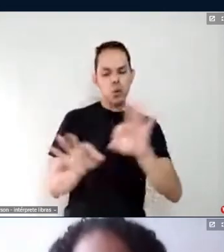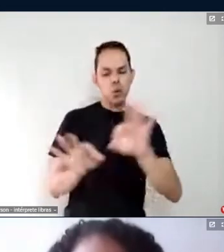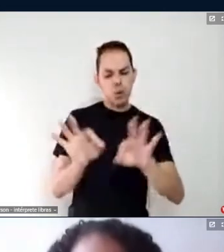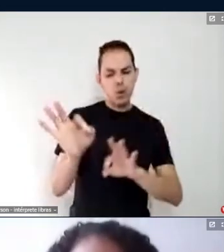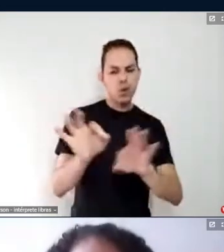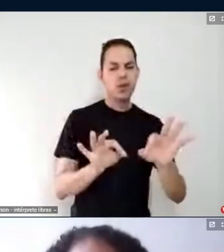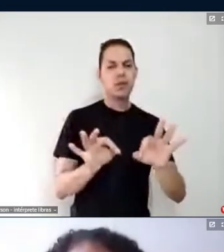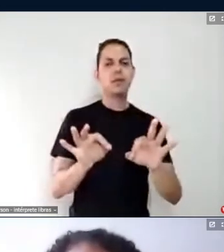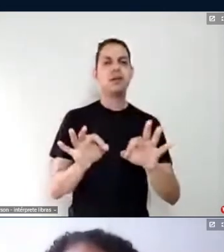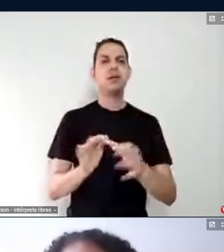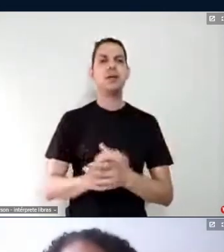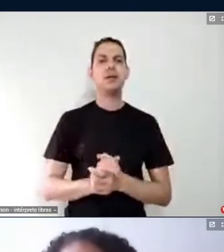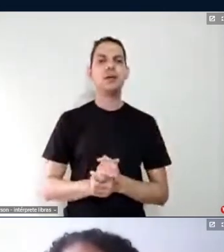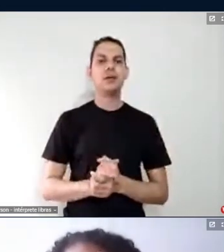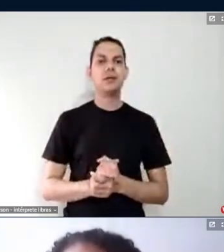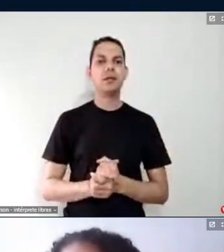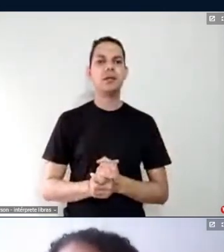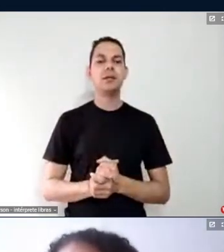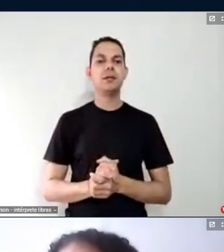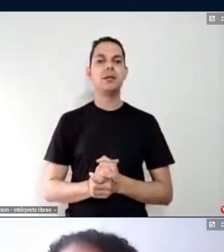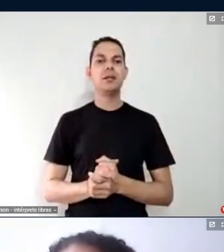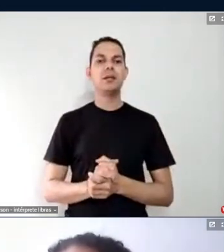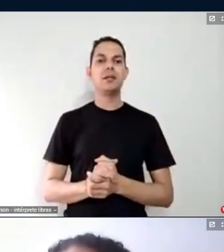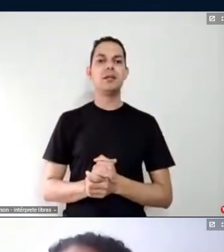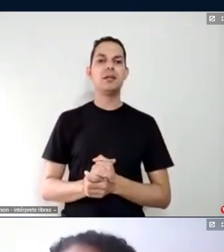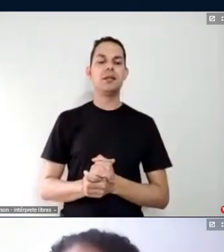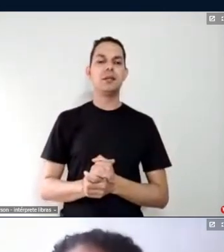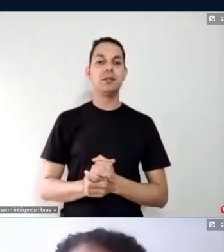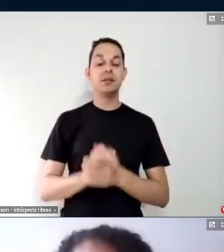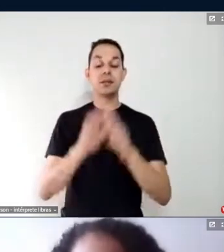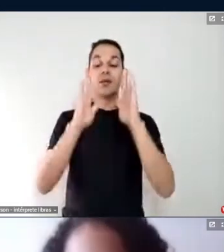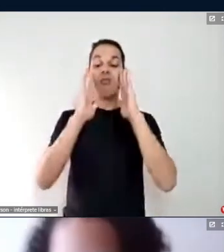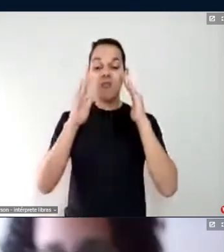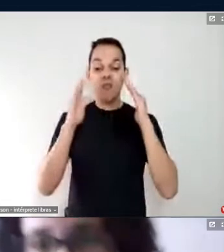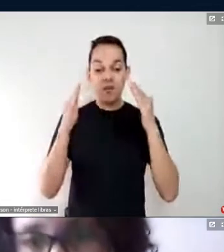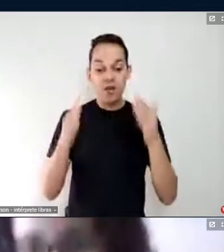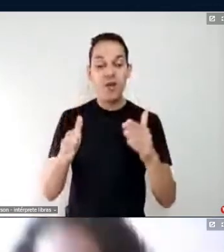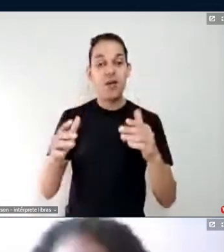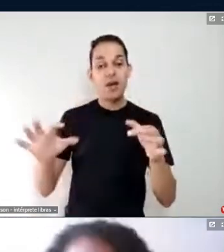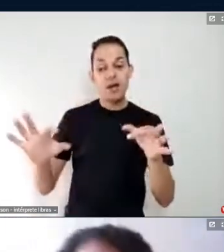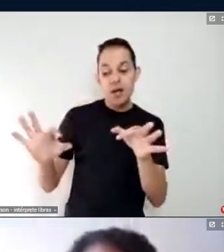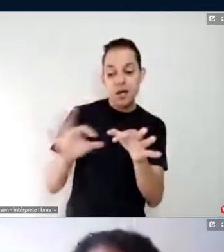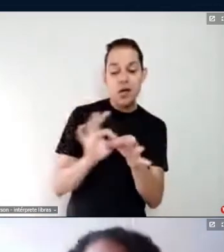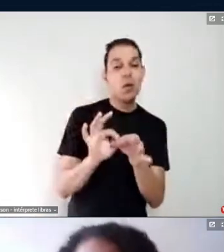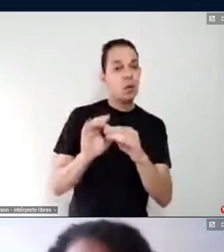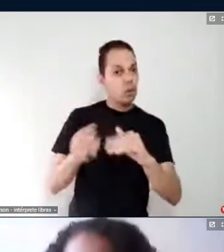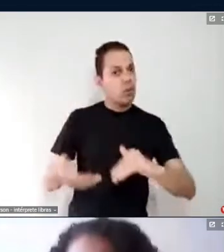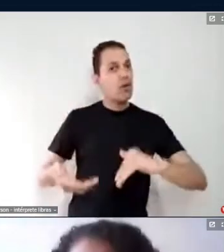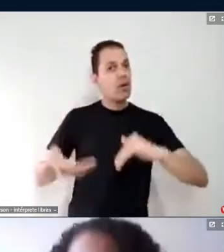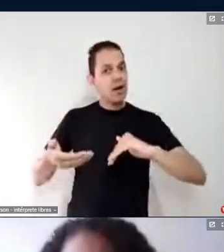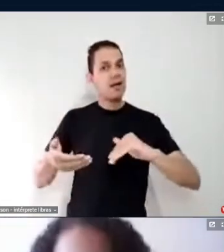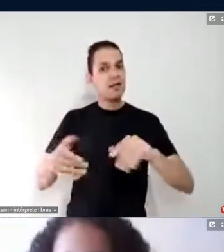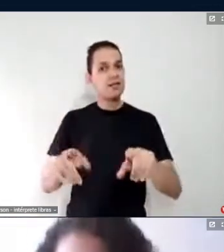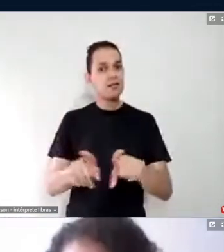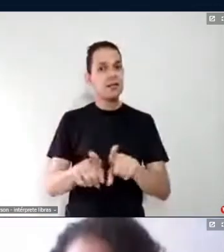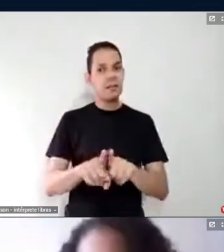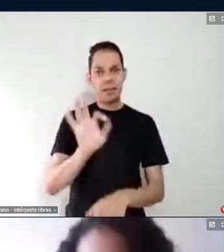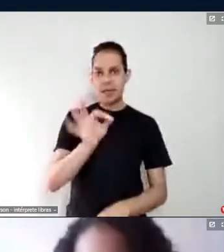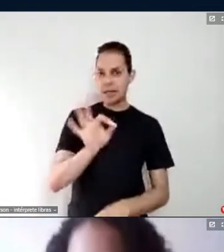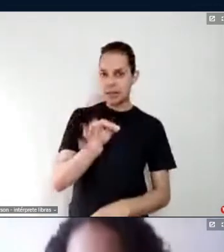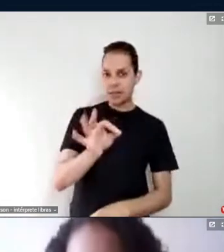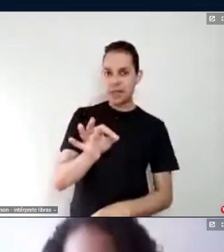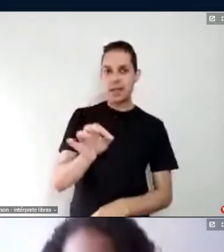né, a interpretação, focar nisso, em parceria até com o Congresso, né, puxar também os